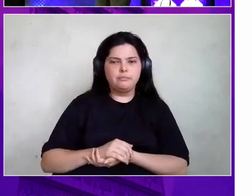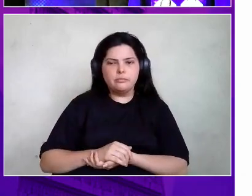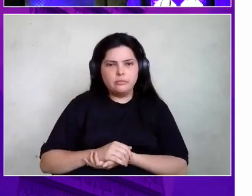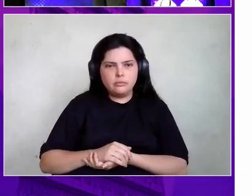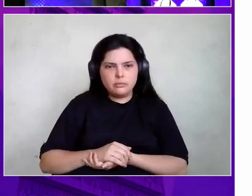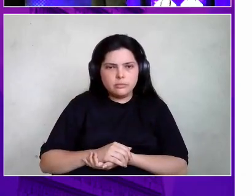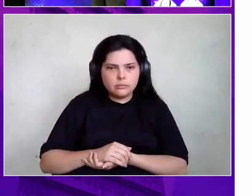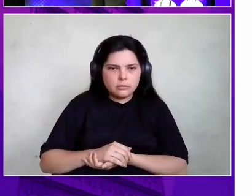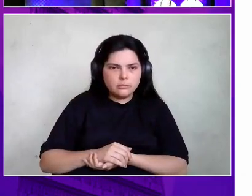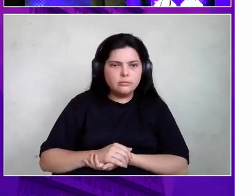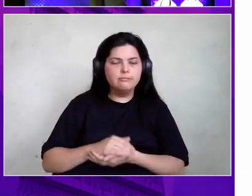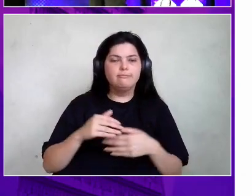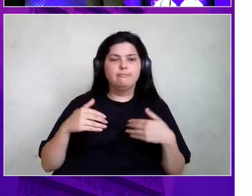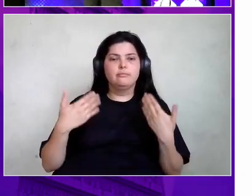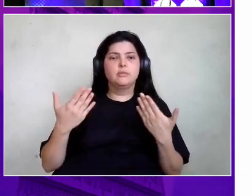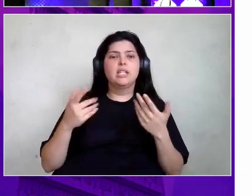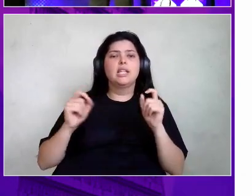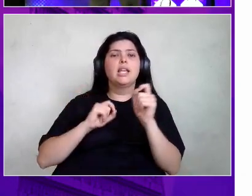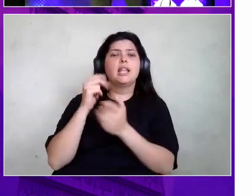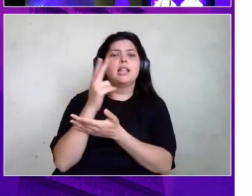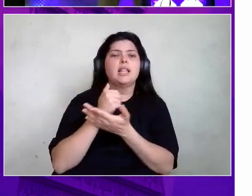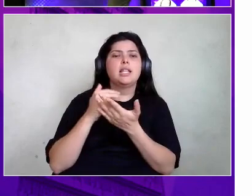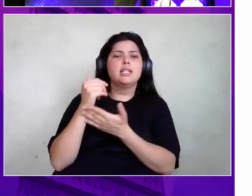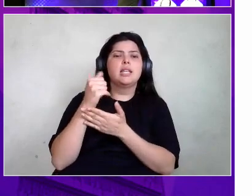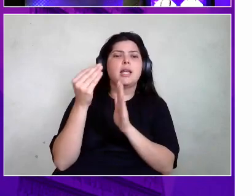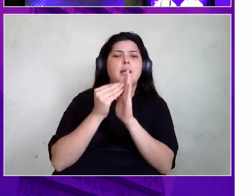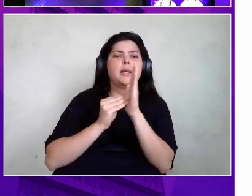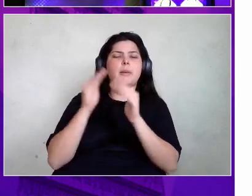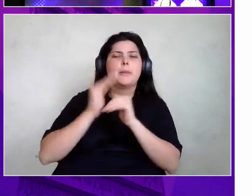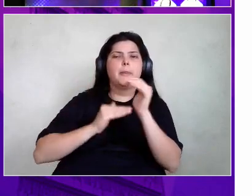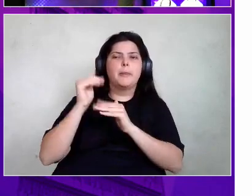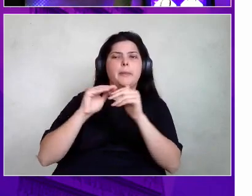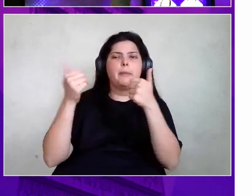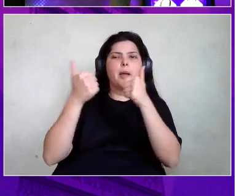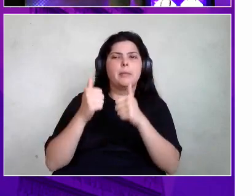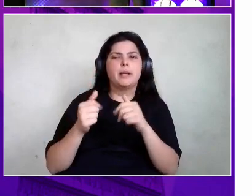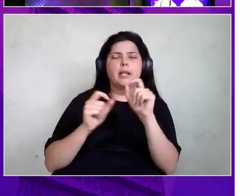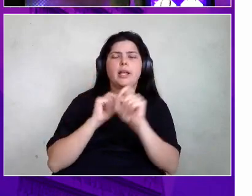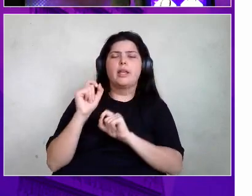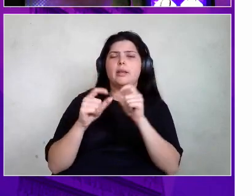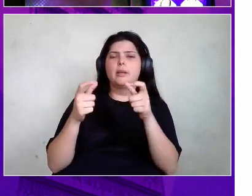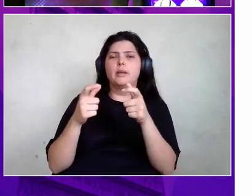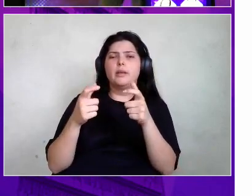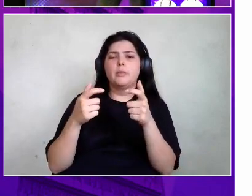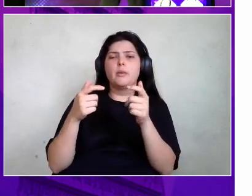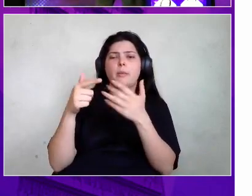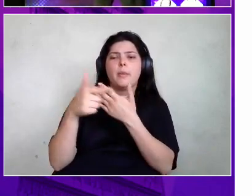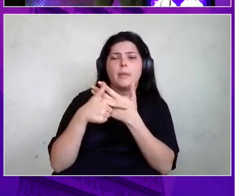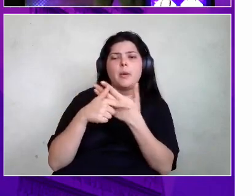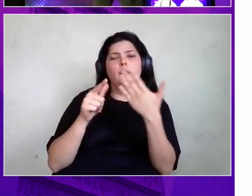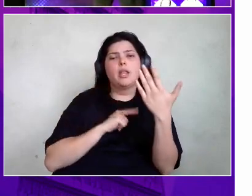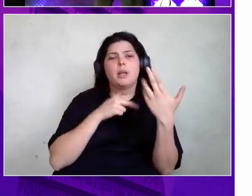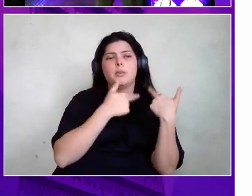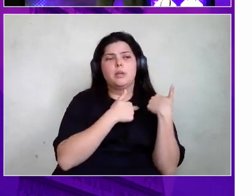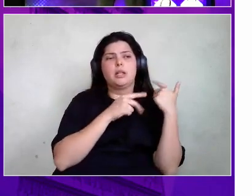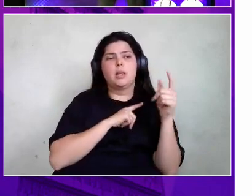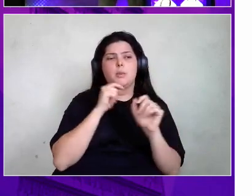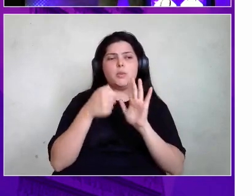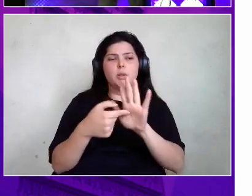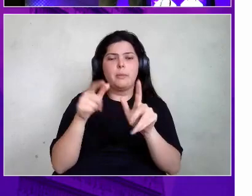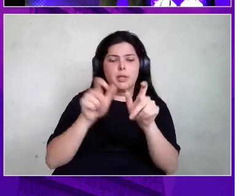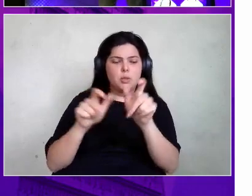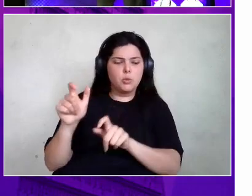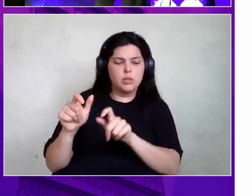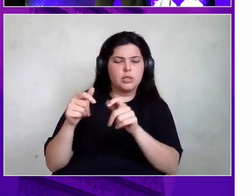Bom, quem é que desenha e implementa esses pipelines? Porque ali eu falei de vários papéis, e aqueles papéis que estão ali são as pessoas que estão desenvolvendo